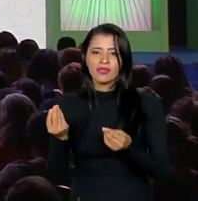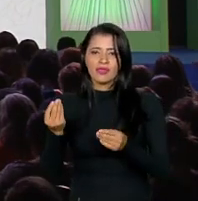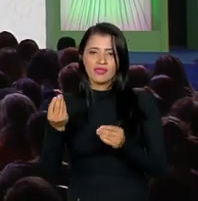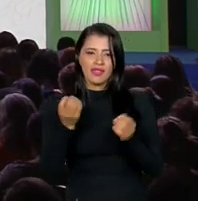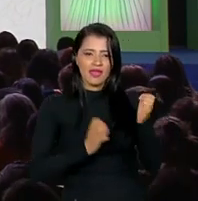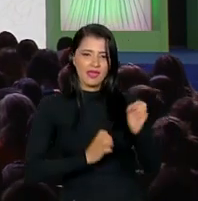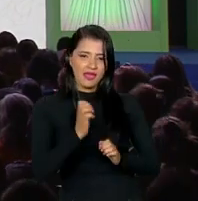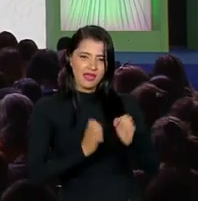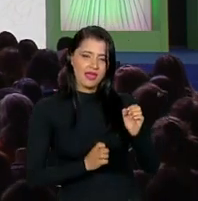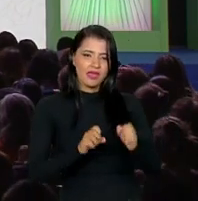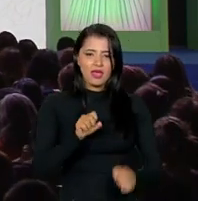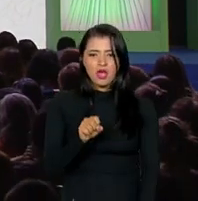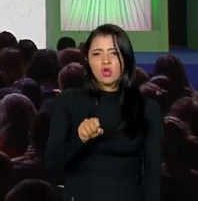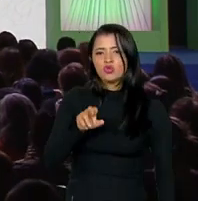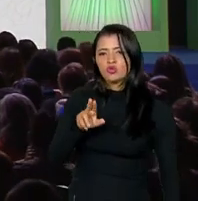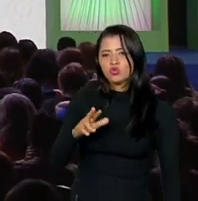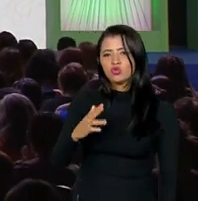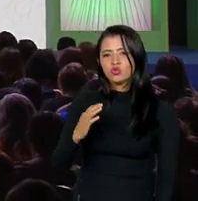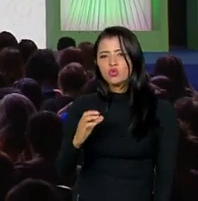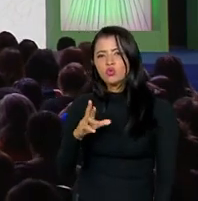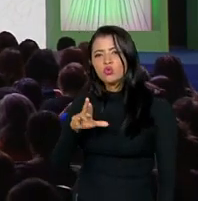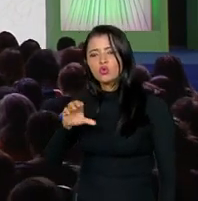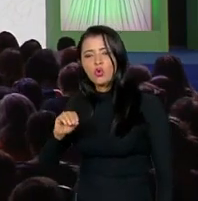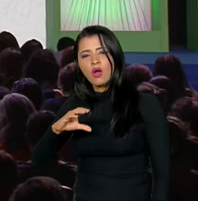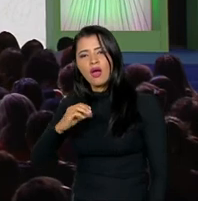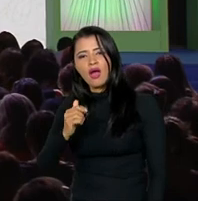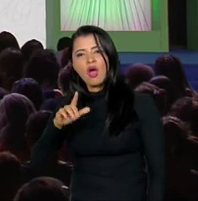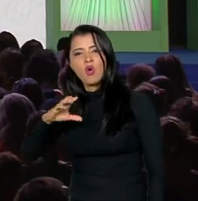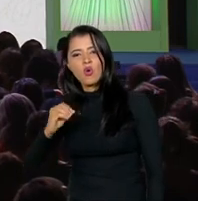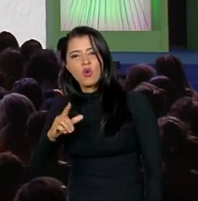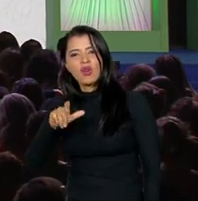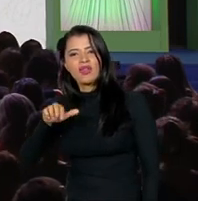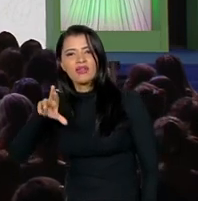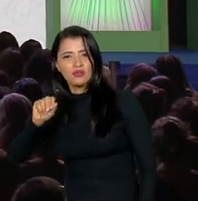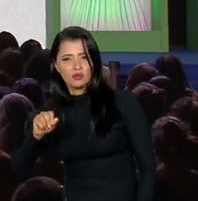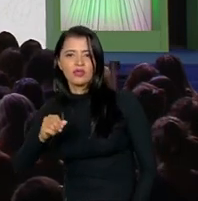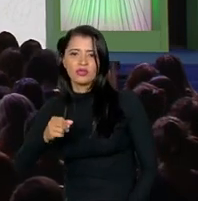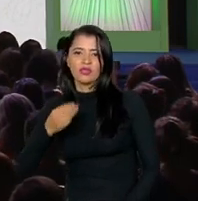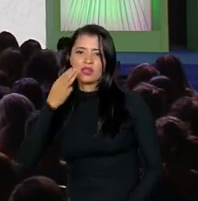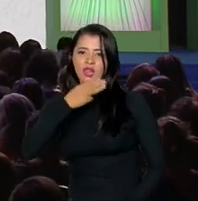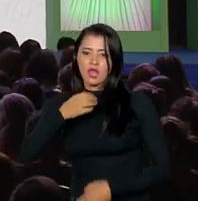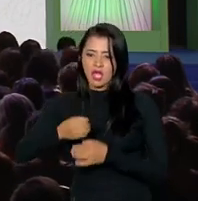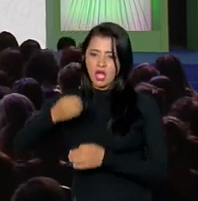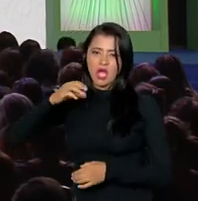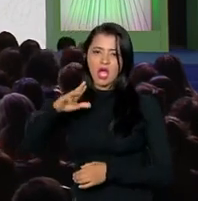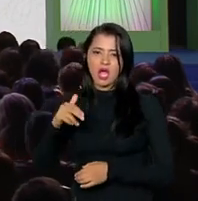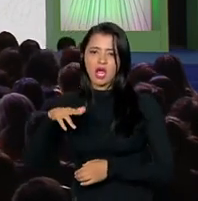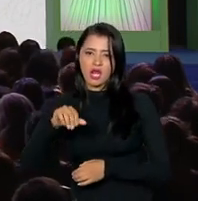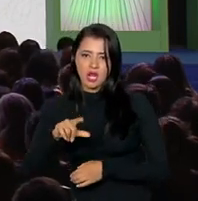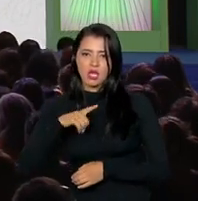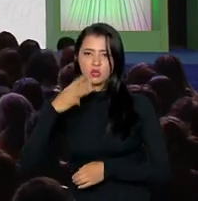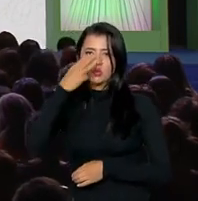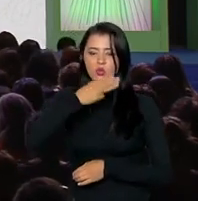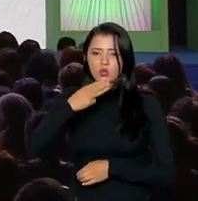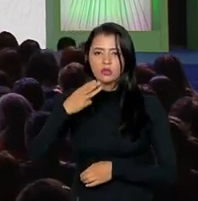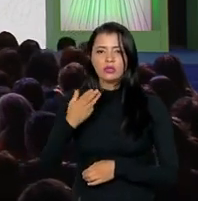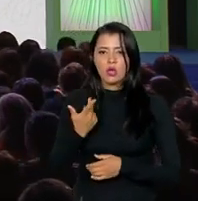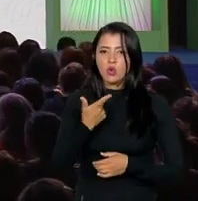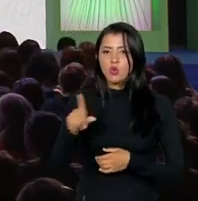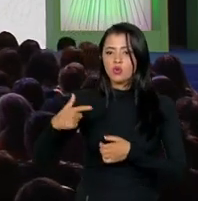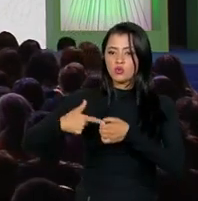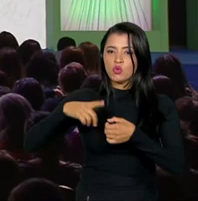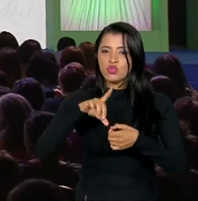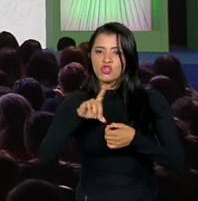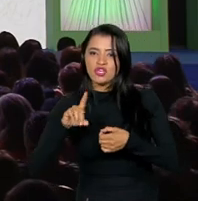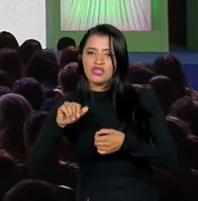indústria sucro-alcooleira, que é a indústria da cana-de-açúcar. O diesel verde, que é um